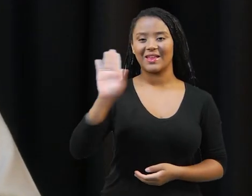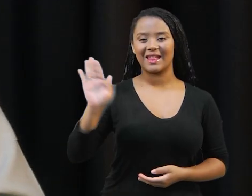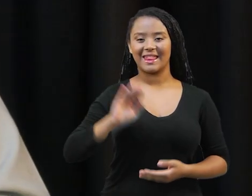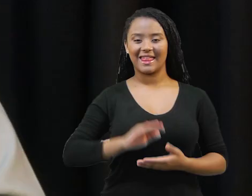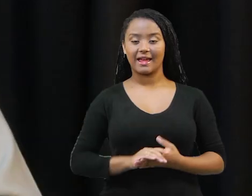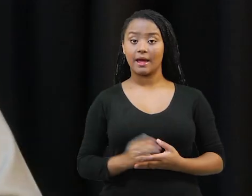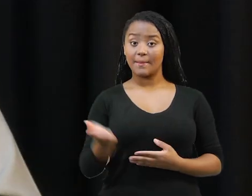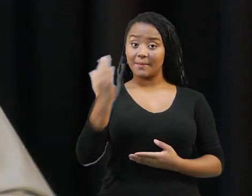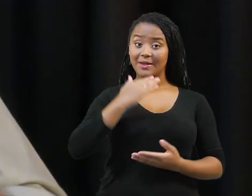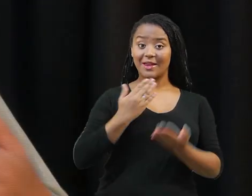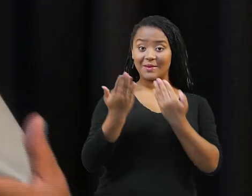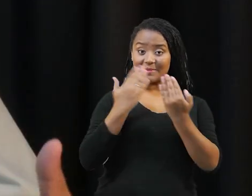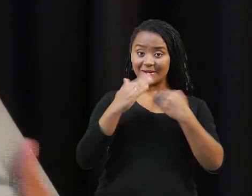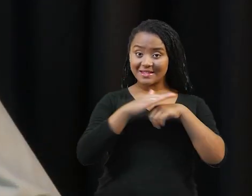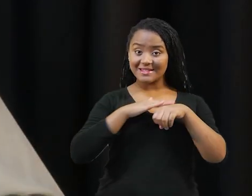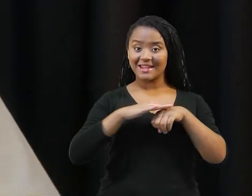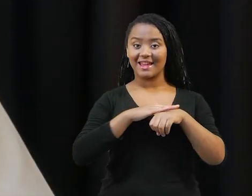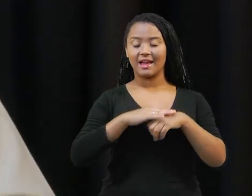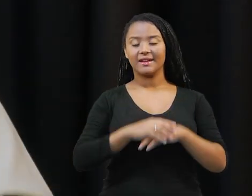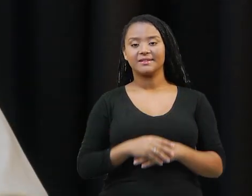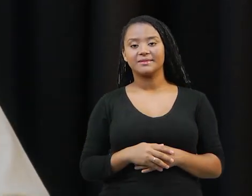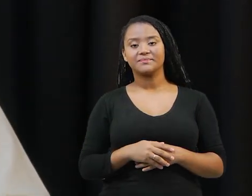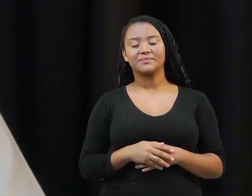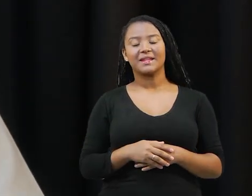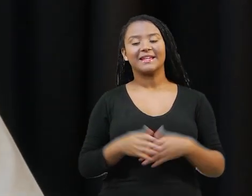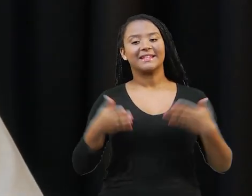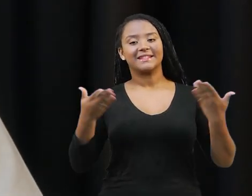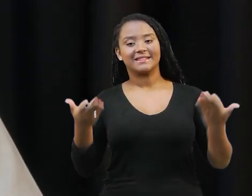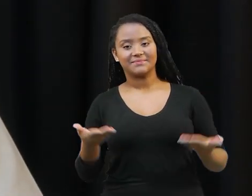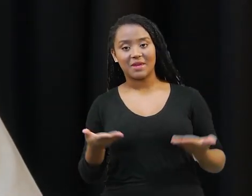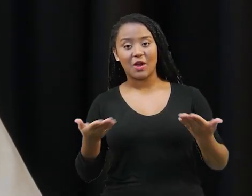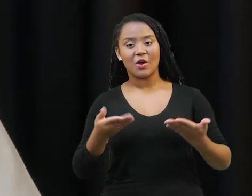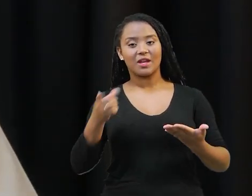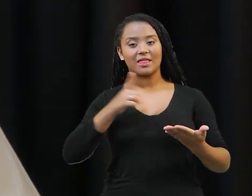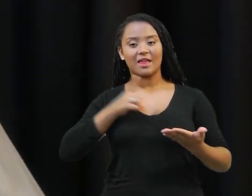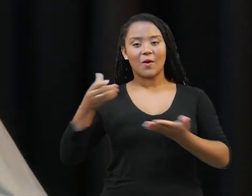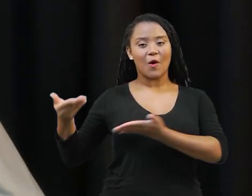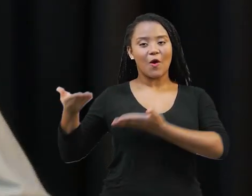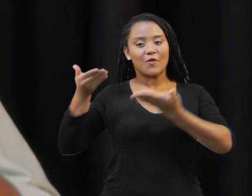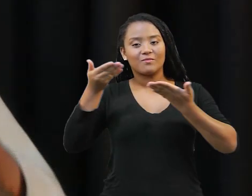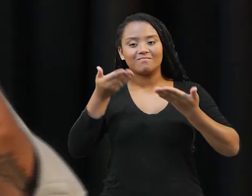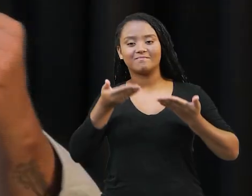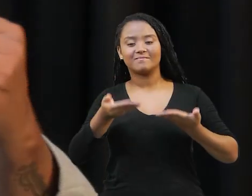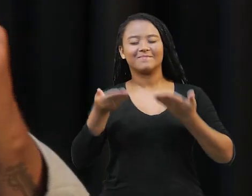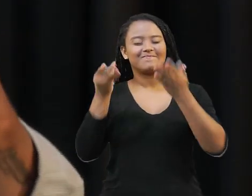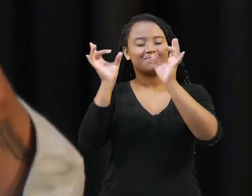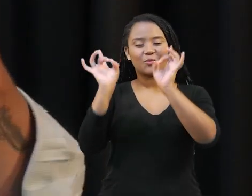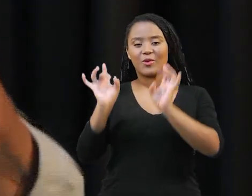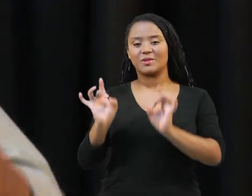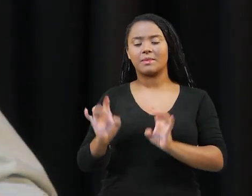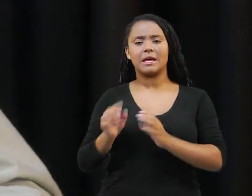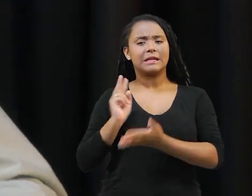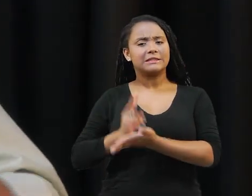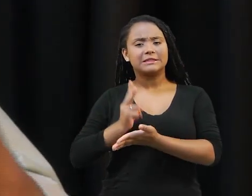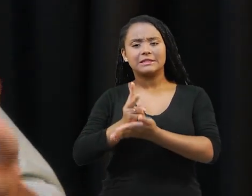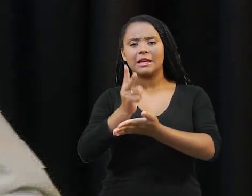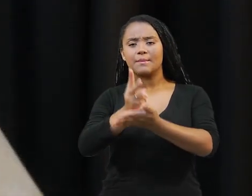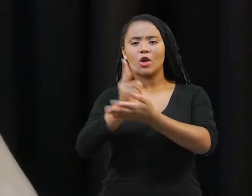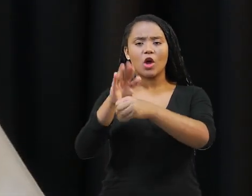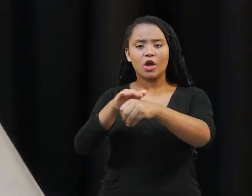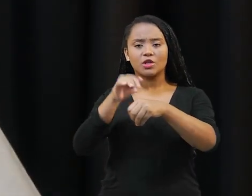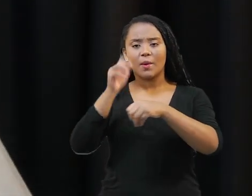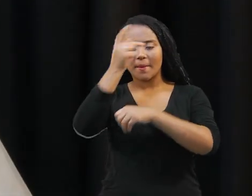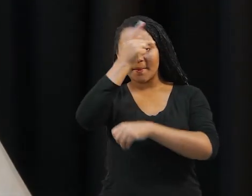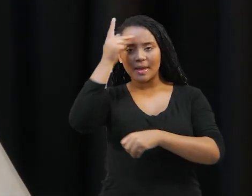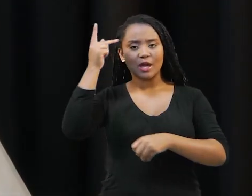Olá, bora prosear. Estamos aqui trazendo mais um grande convidado. A gente traz sempre pessoas que contribuem